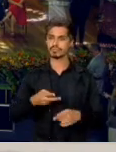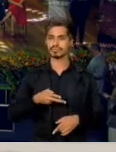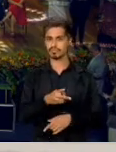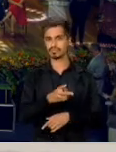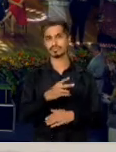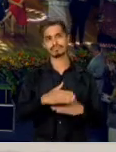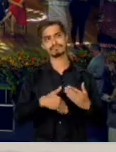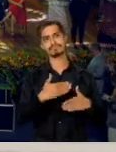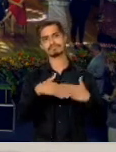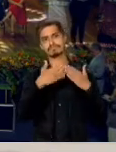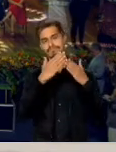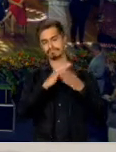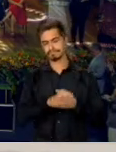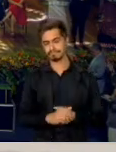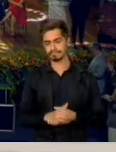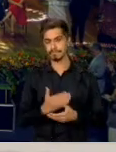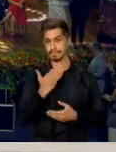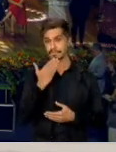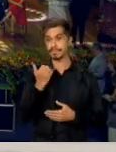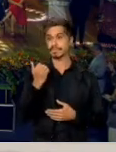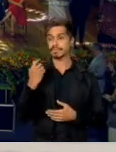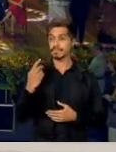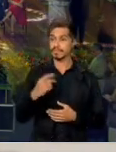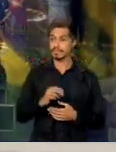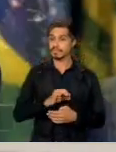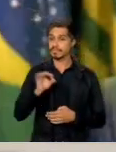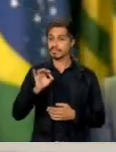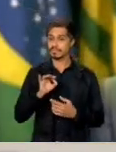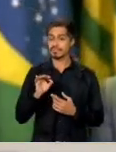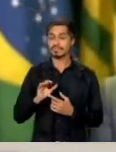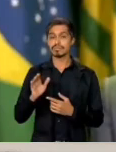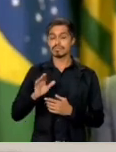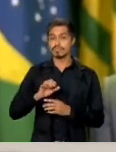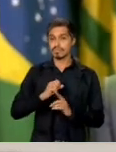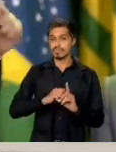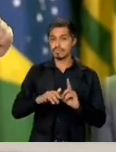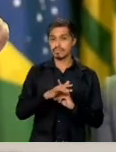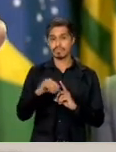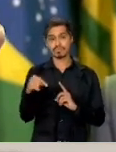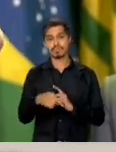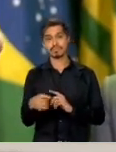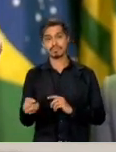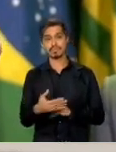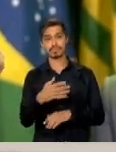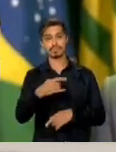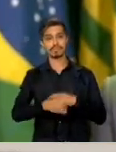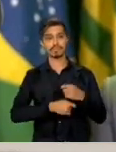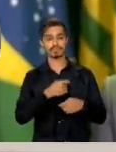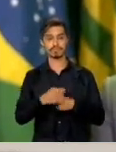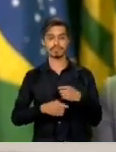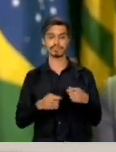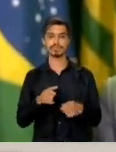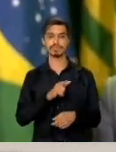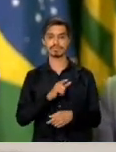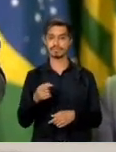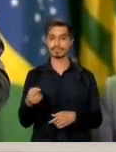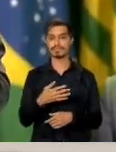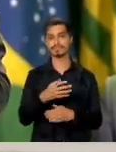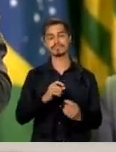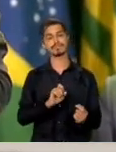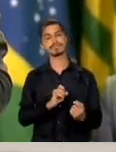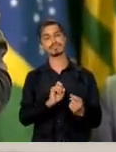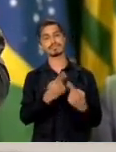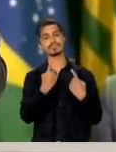continuar crescendo e melhorando seus indicadores sociais nessa nova economia que tem novos